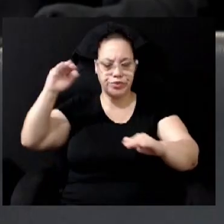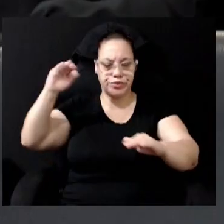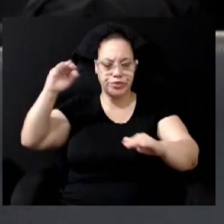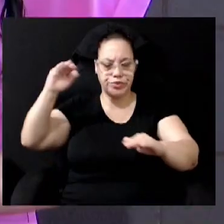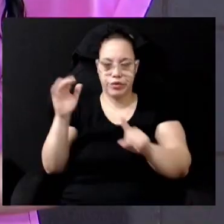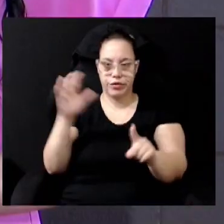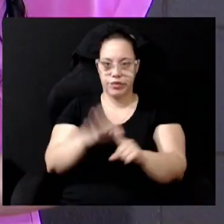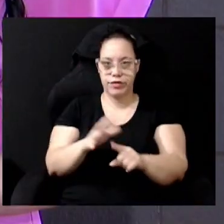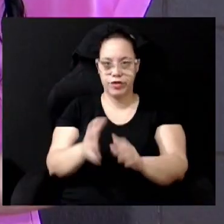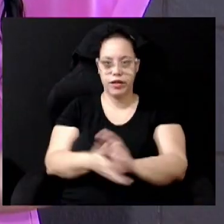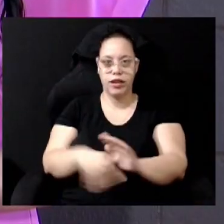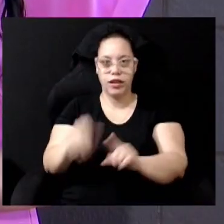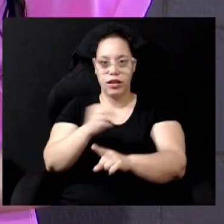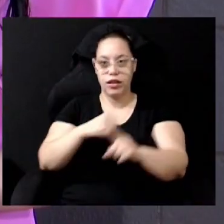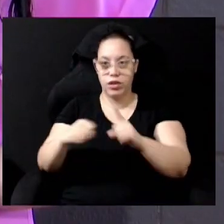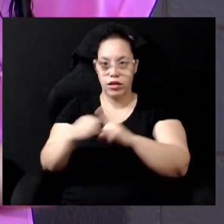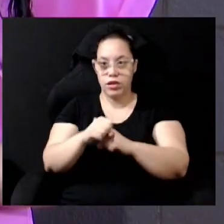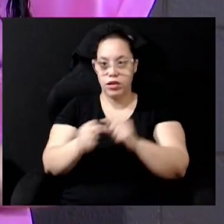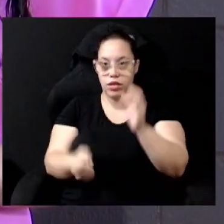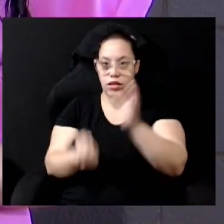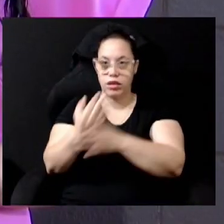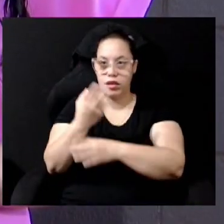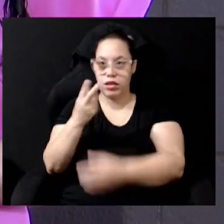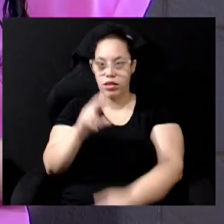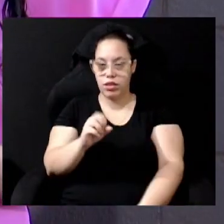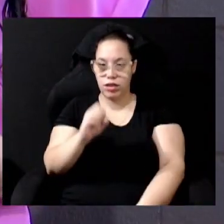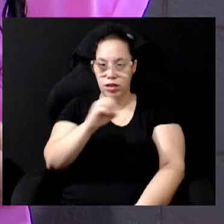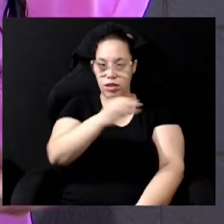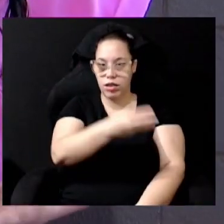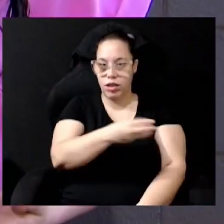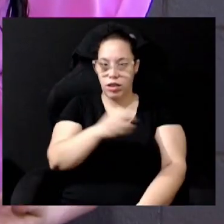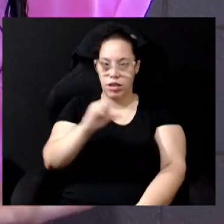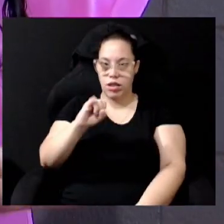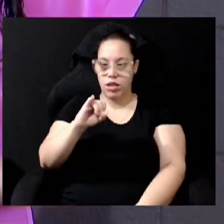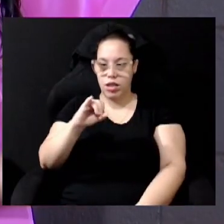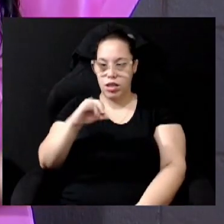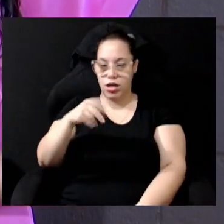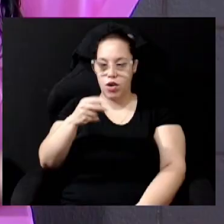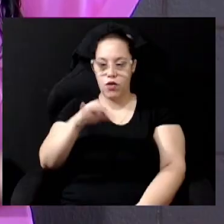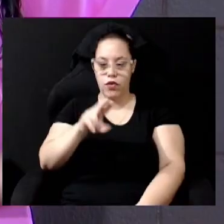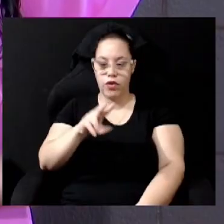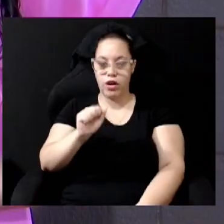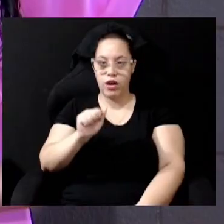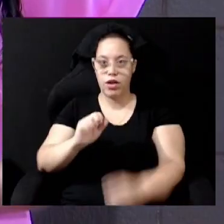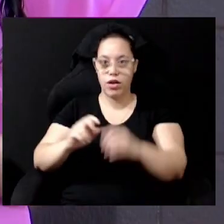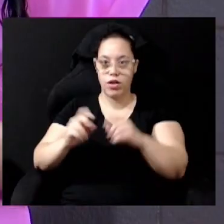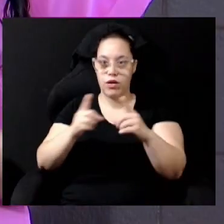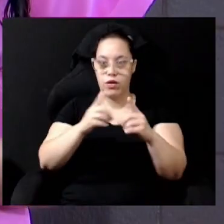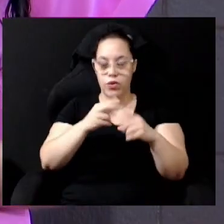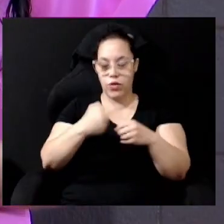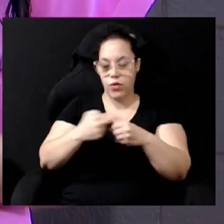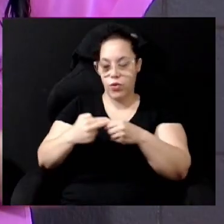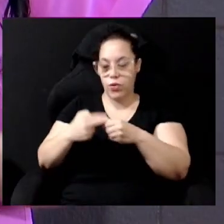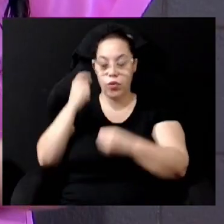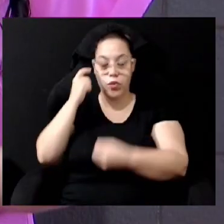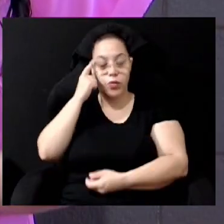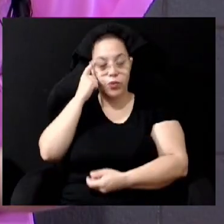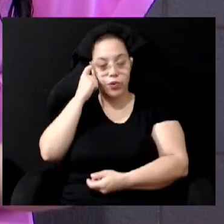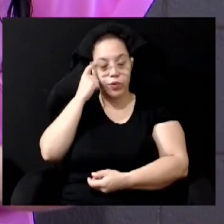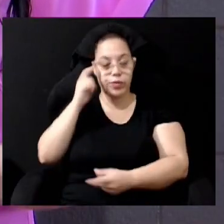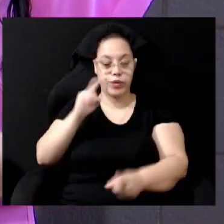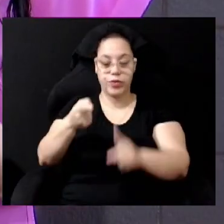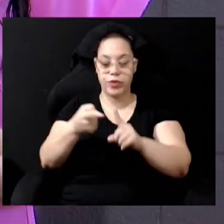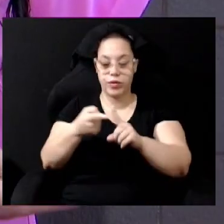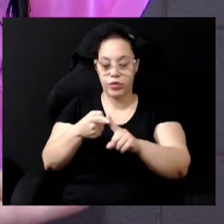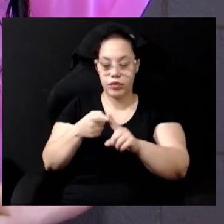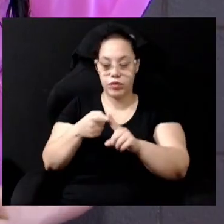da região. Criada em 2003, a Inova Unicamp atende todos os campos da universidade, com o objetivo de